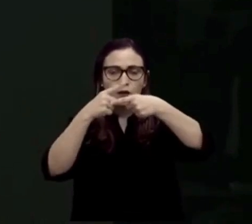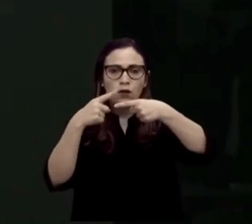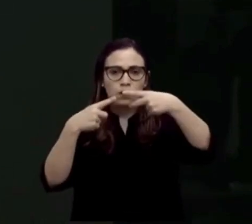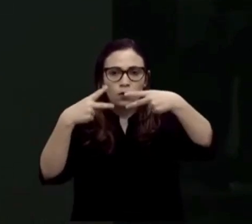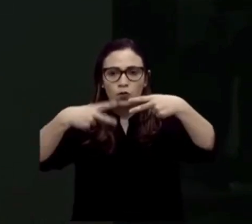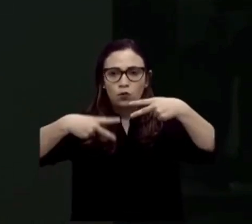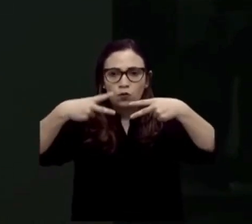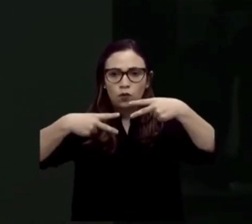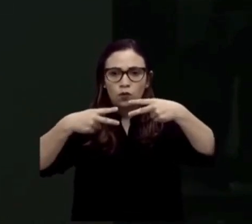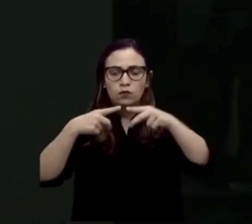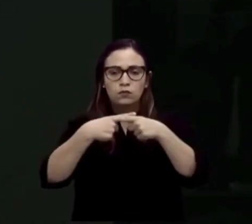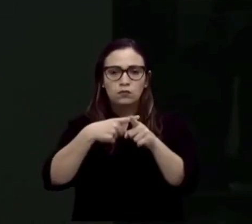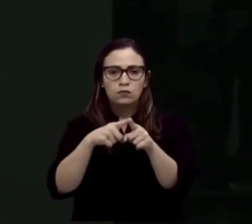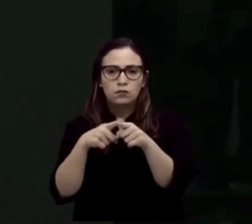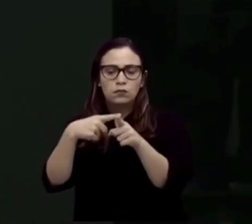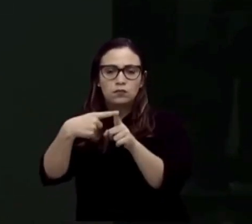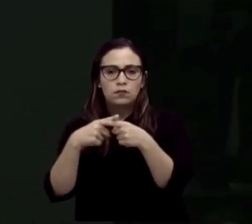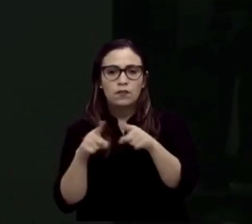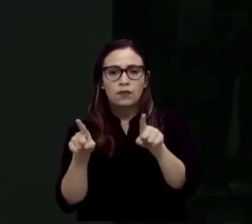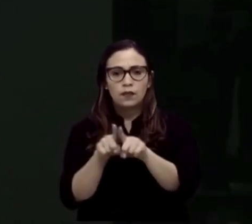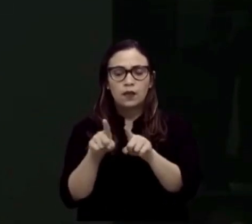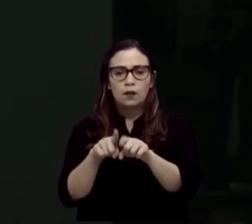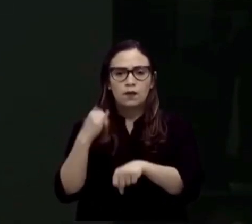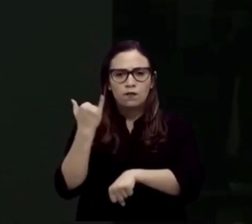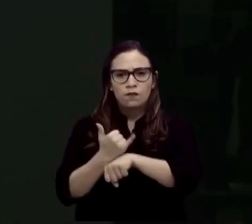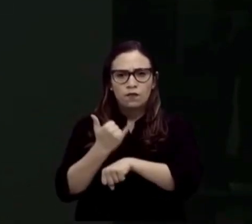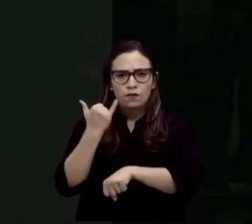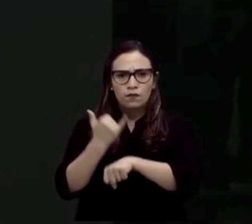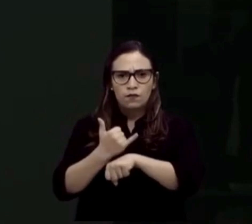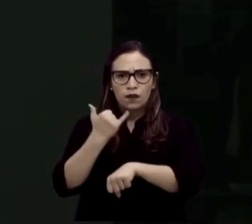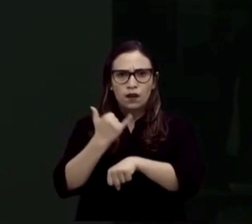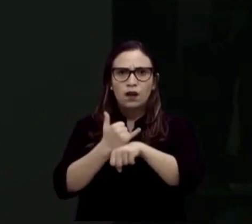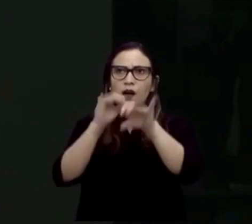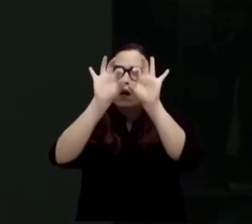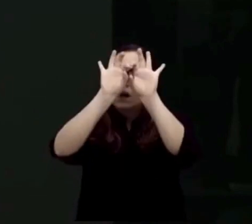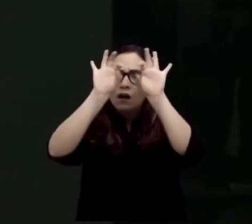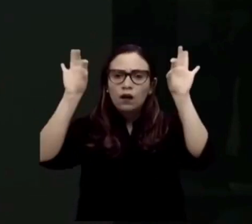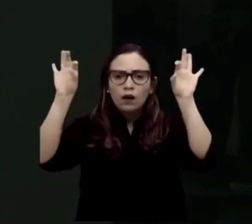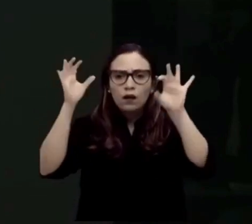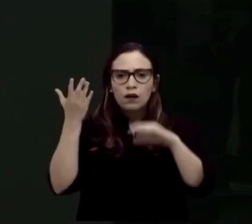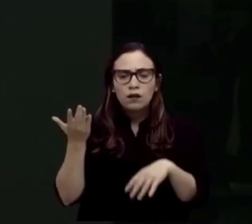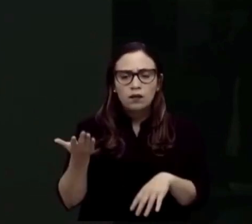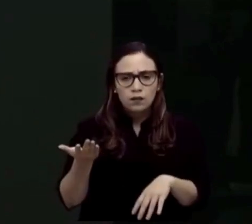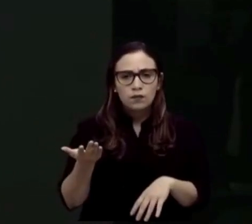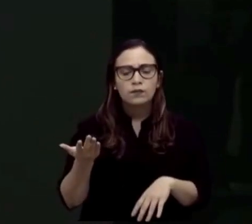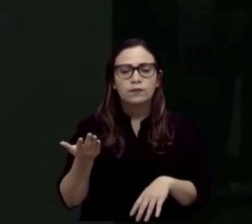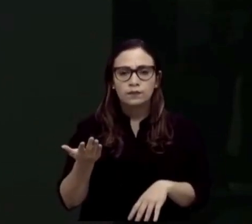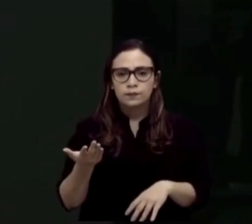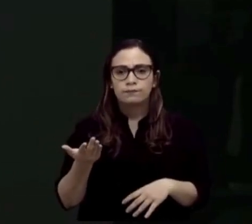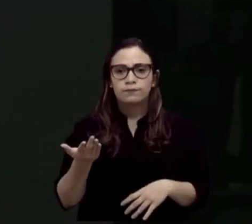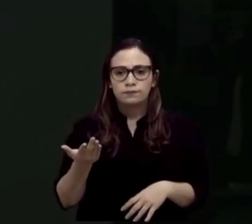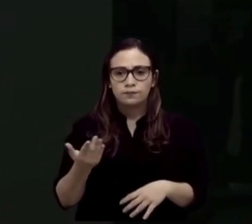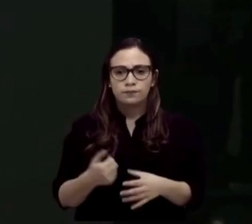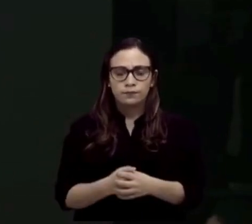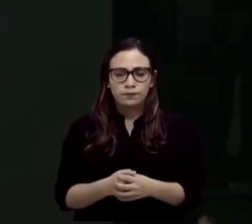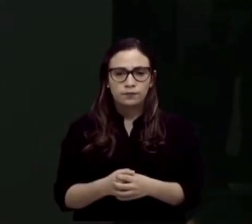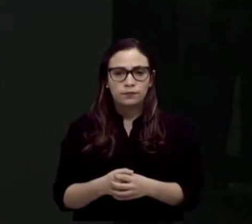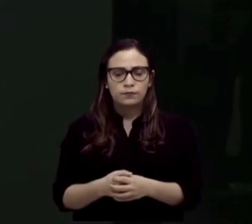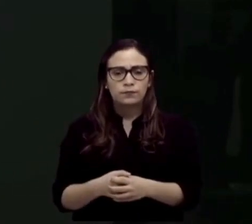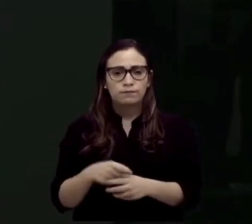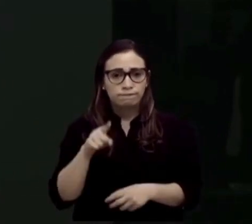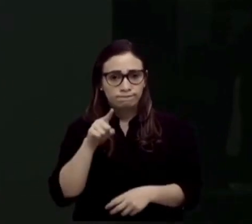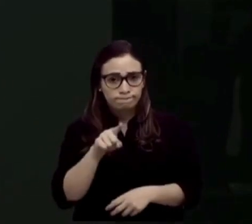última semana ainda incluiu mais uma barra em cima das duas catracas duplas. Isso